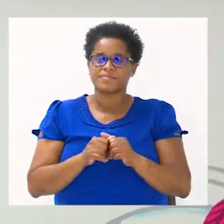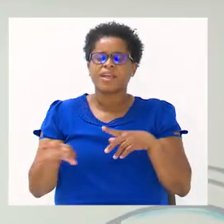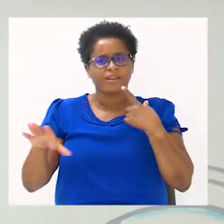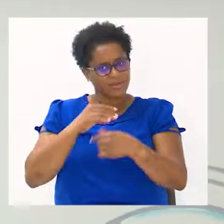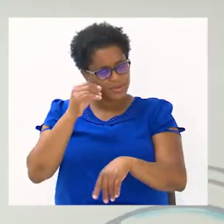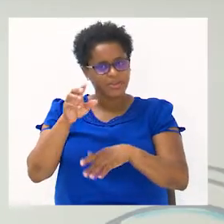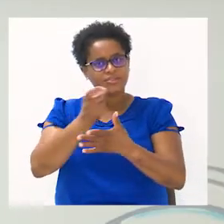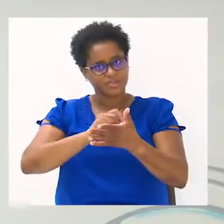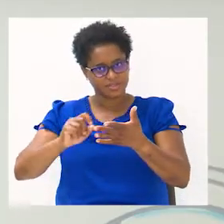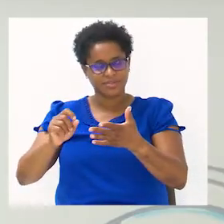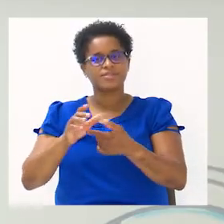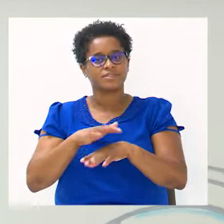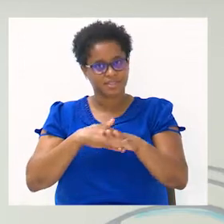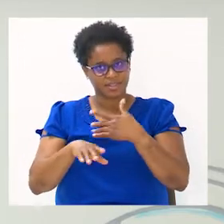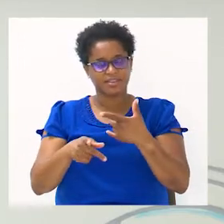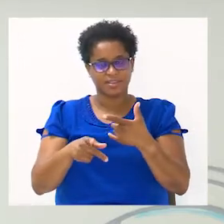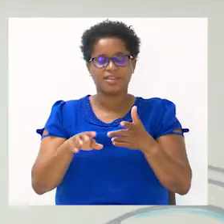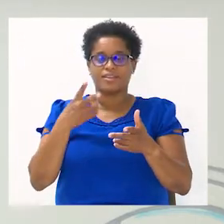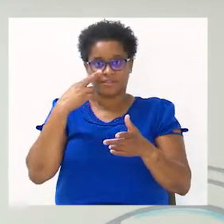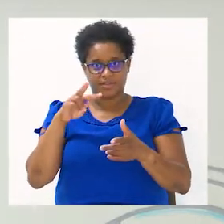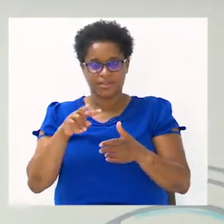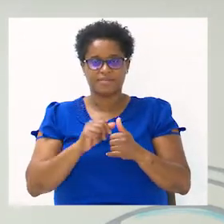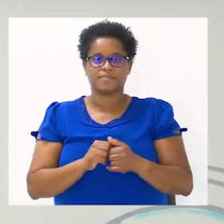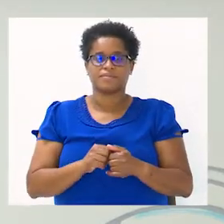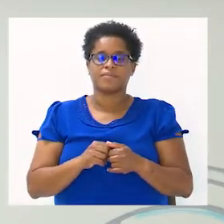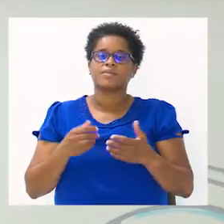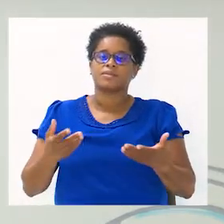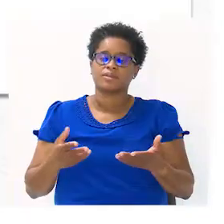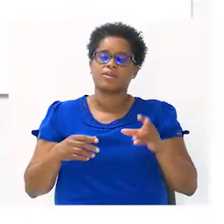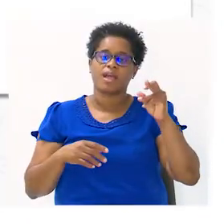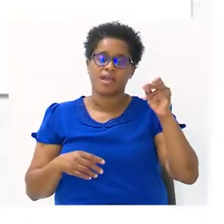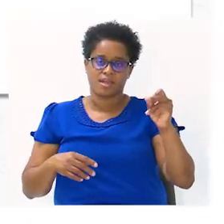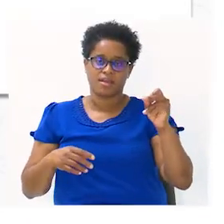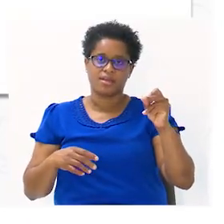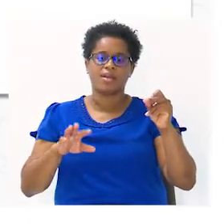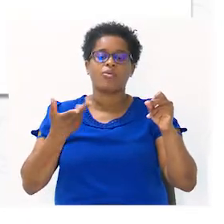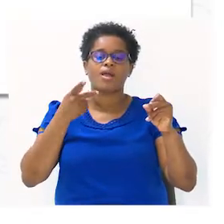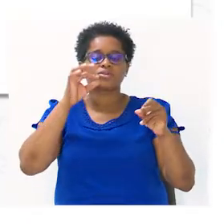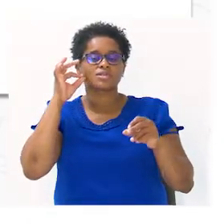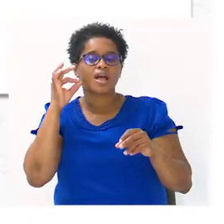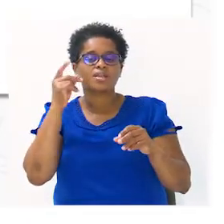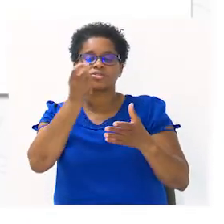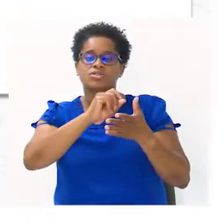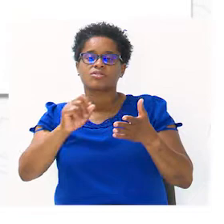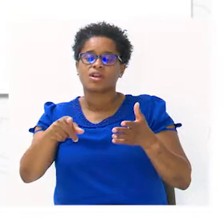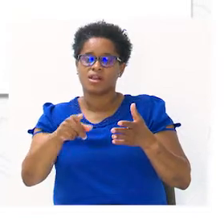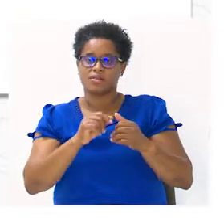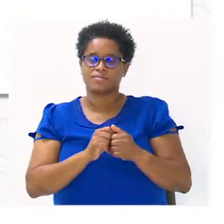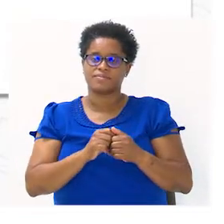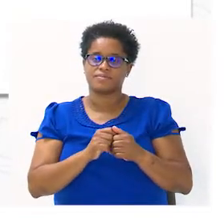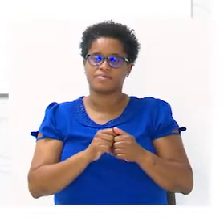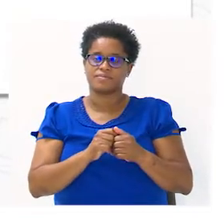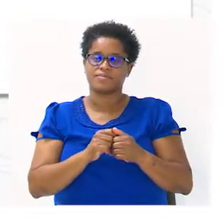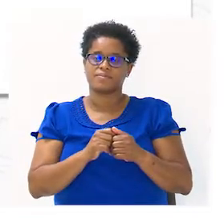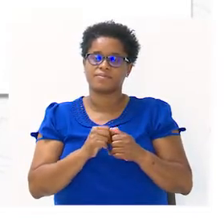Já está? Conseguiram completar? Vamos verificar? Portanto, na linha A, qual é o sinal que